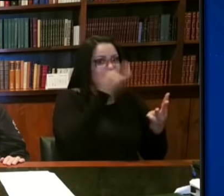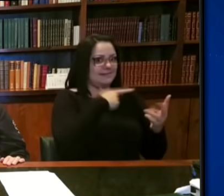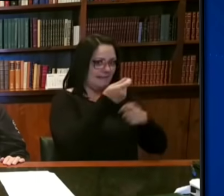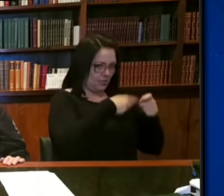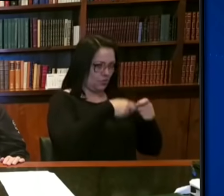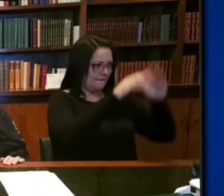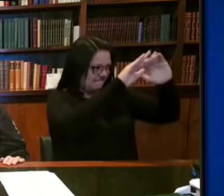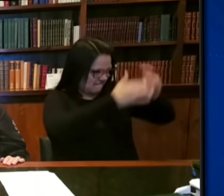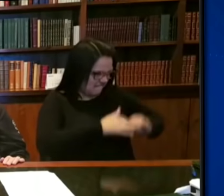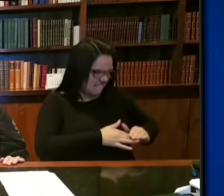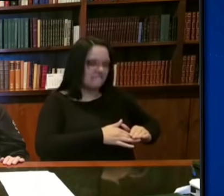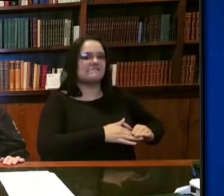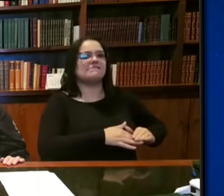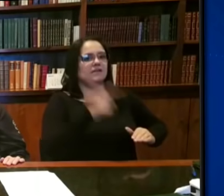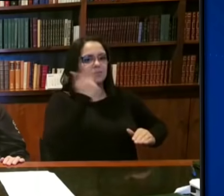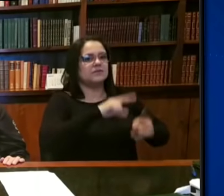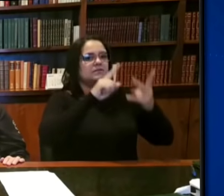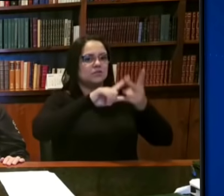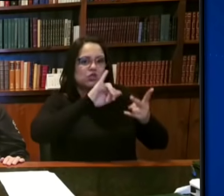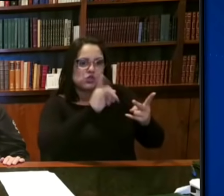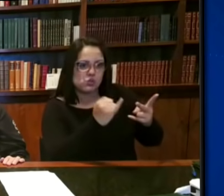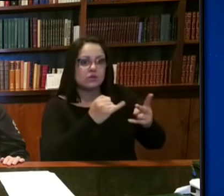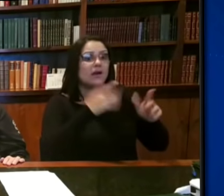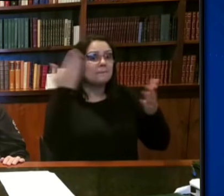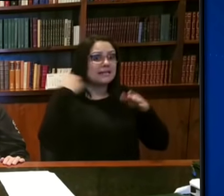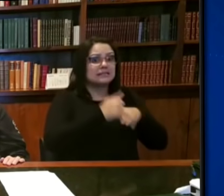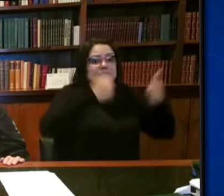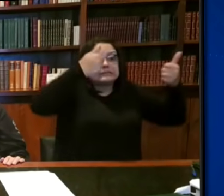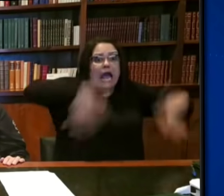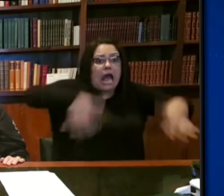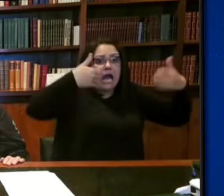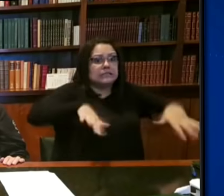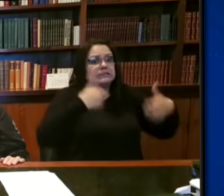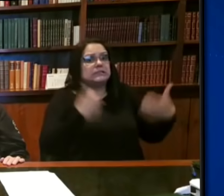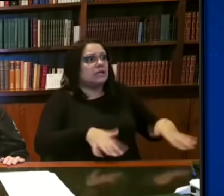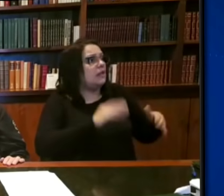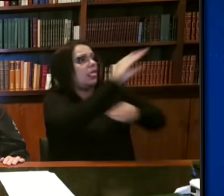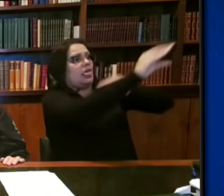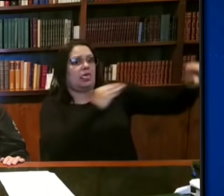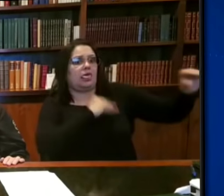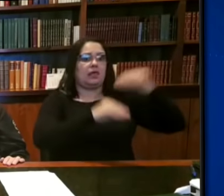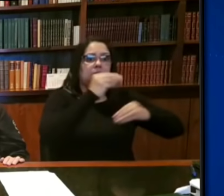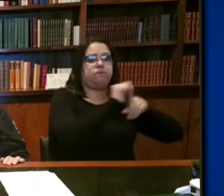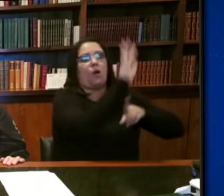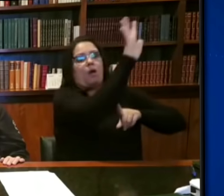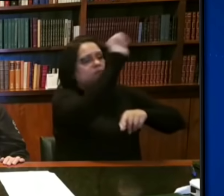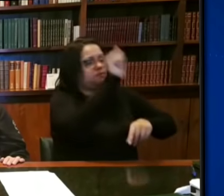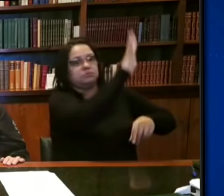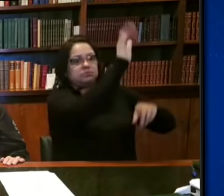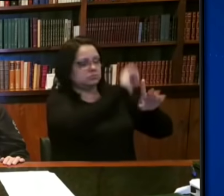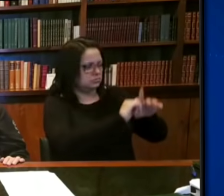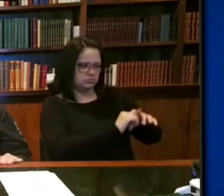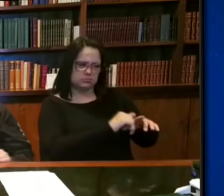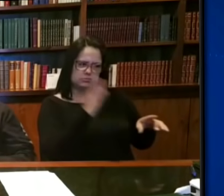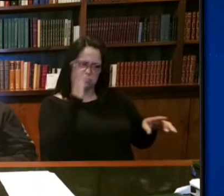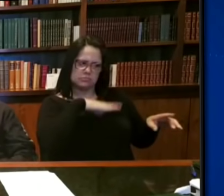economizamos, derrubamos também, como dissemos antes, gastávamos muito e gastávamos mal. Então, começamos a cortar esses gastos